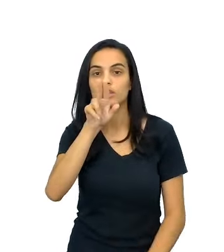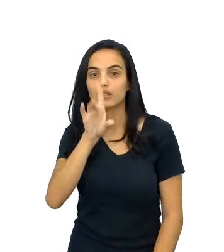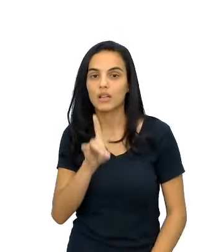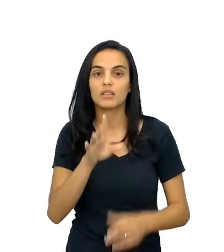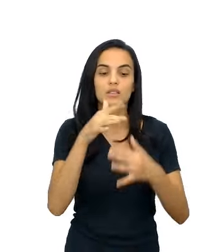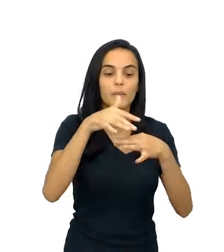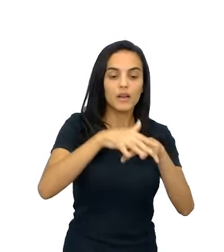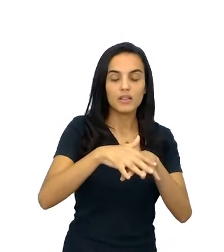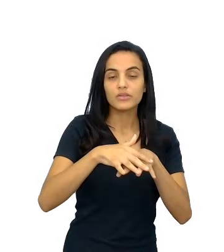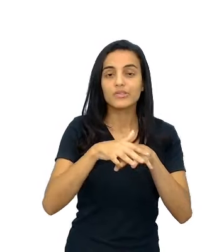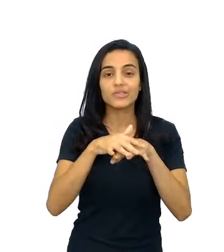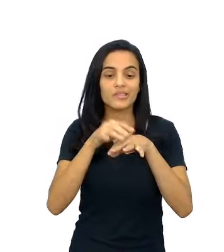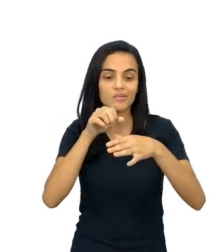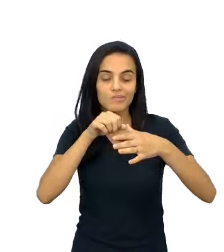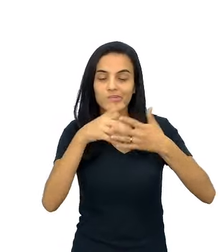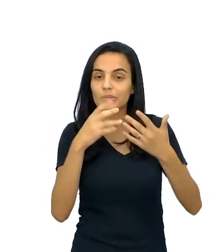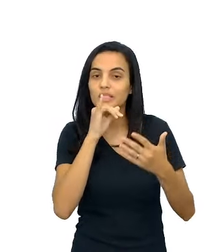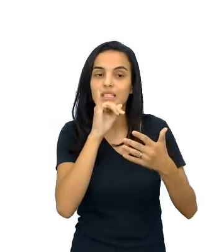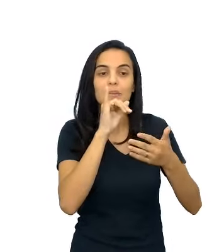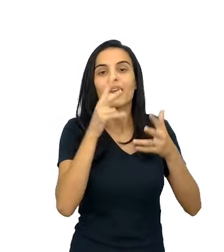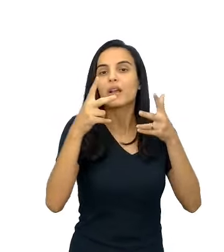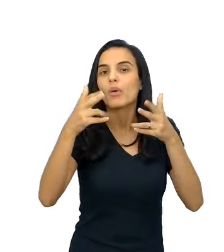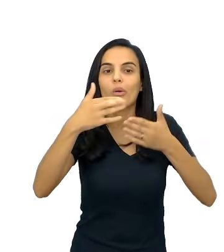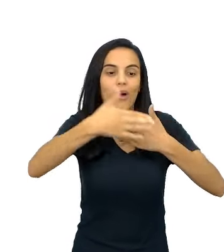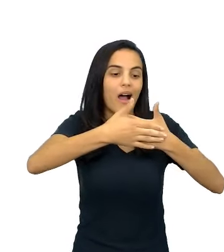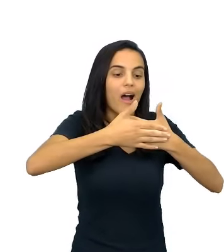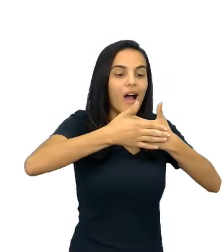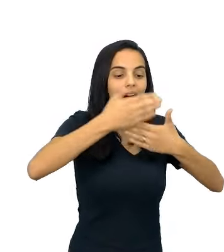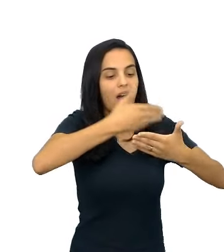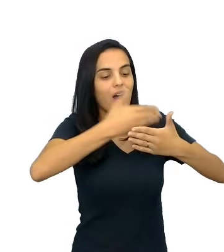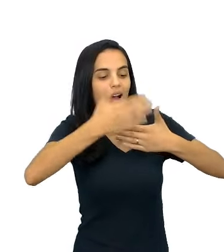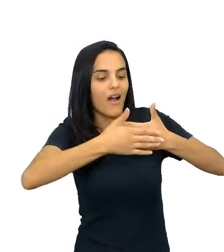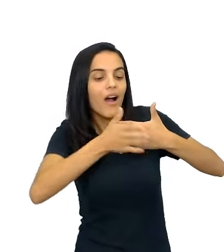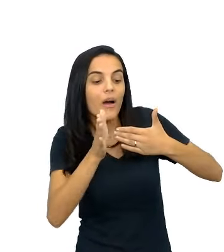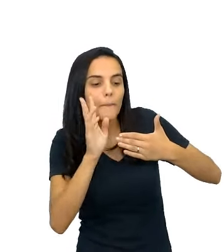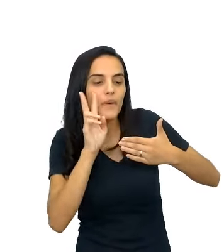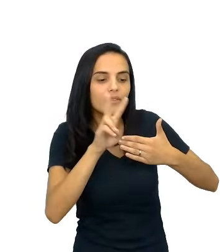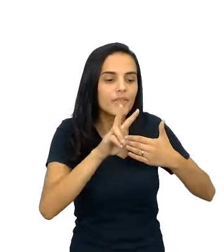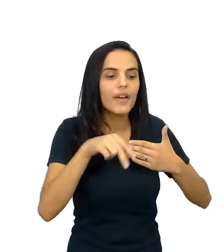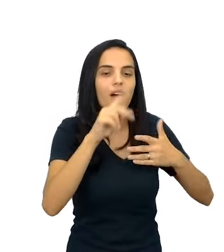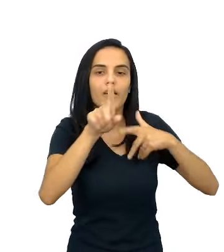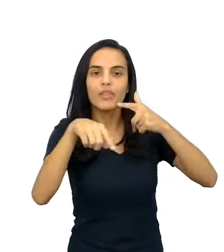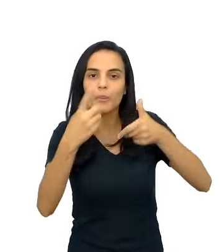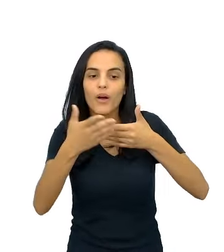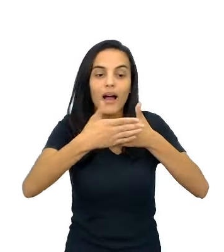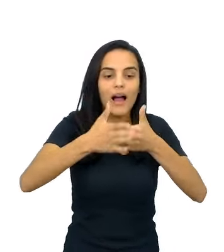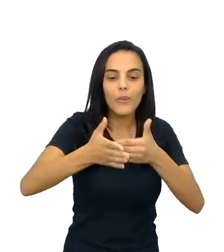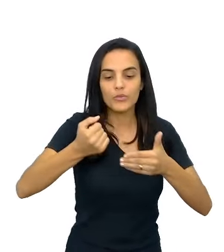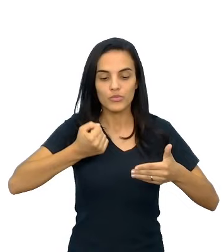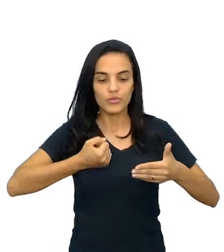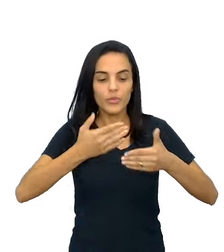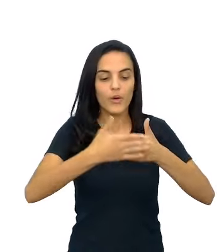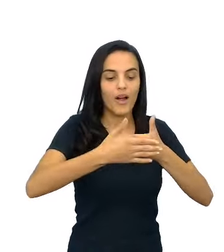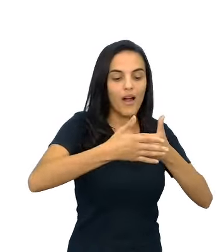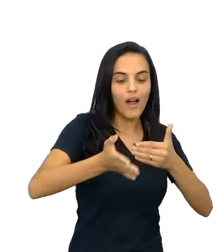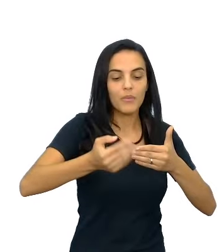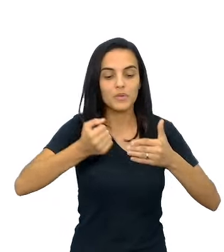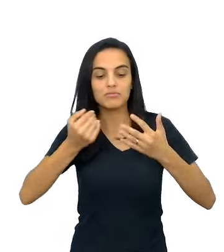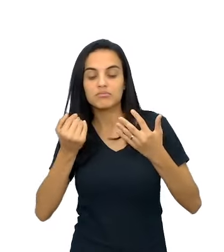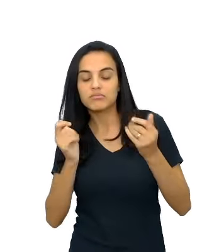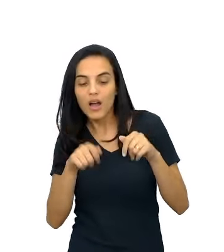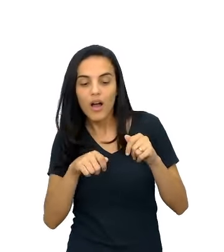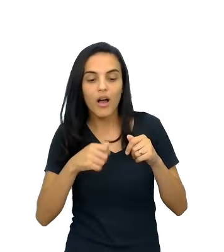são gavetinhas, né? Eu abro a geometria, depois eu abro a álgebra, depois eu abro números, depois eu abro